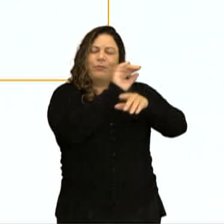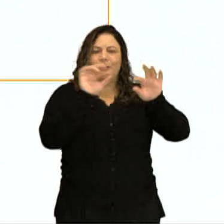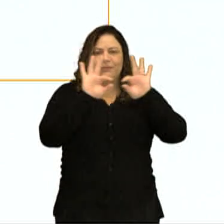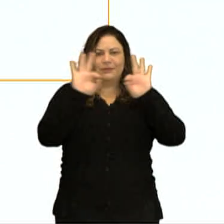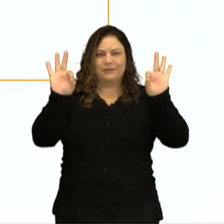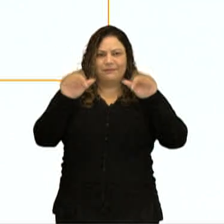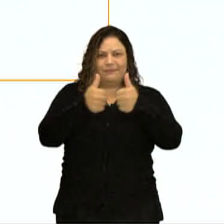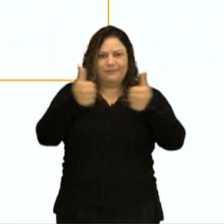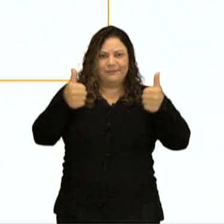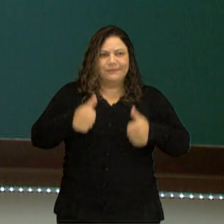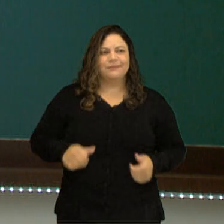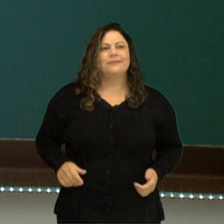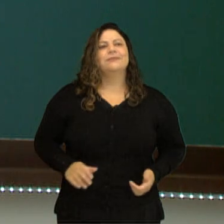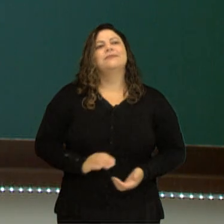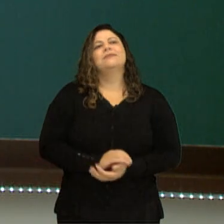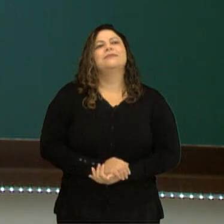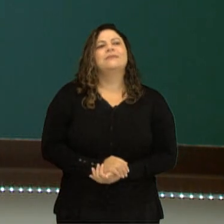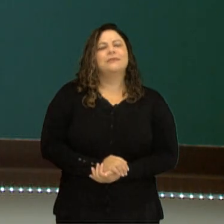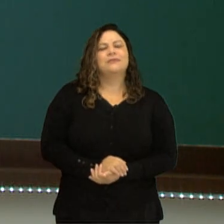ok?